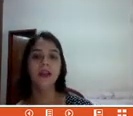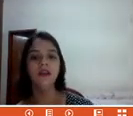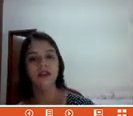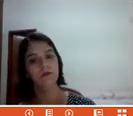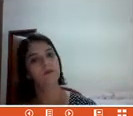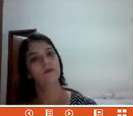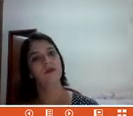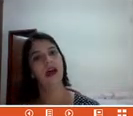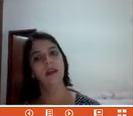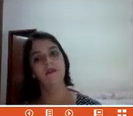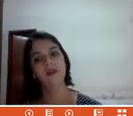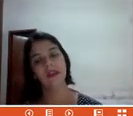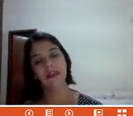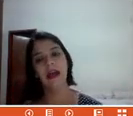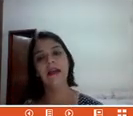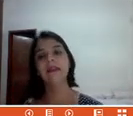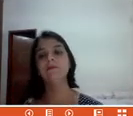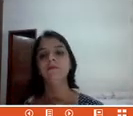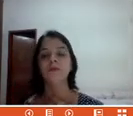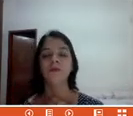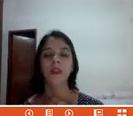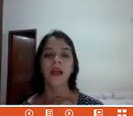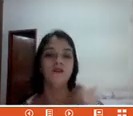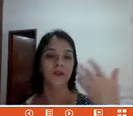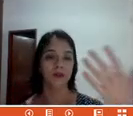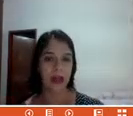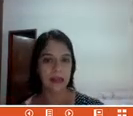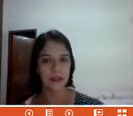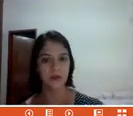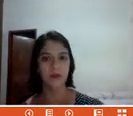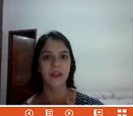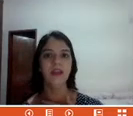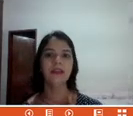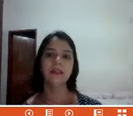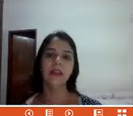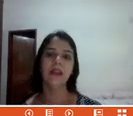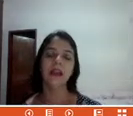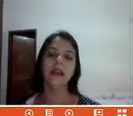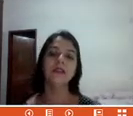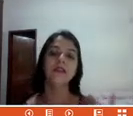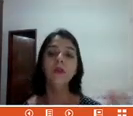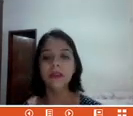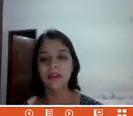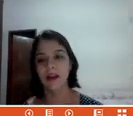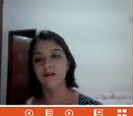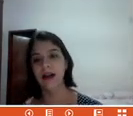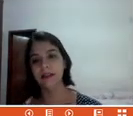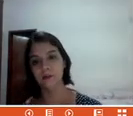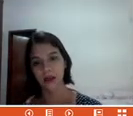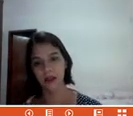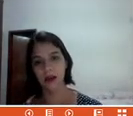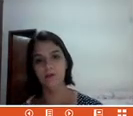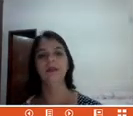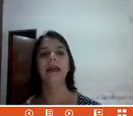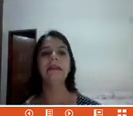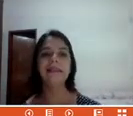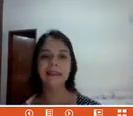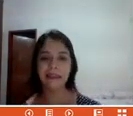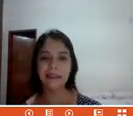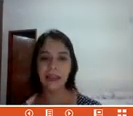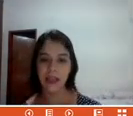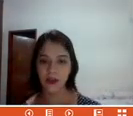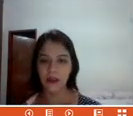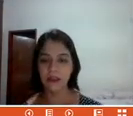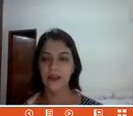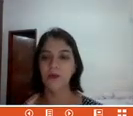a origem da língua dos sinais, as dificuldades ocorridas, né? As lutas travadas para que ela pudesse